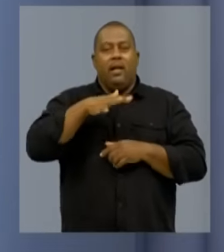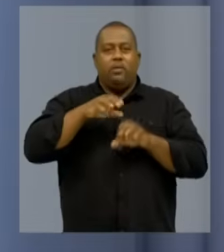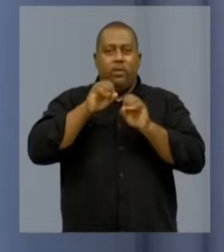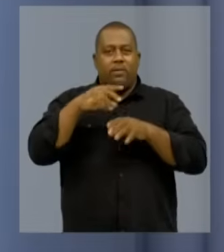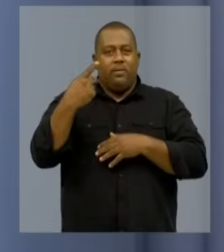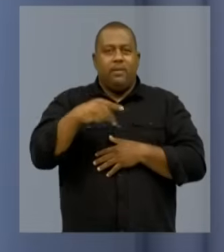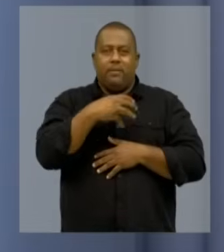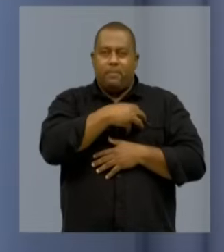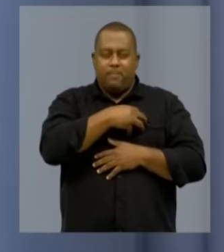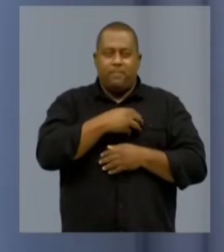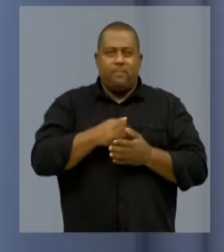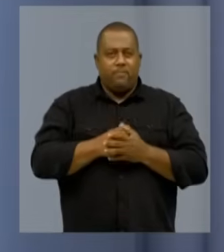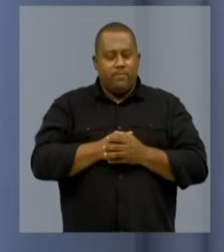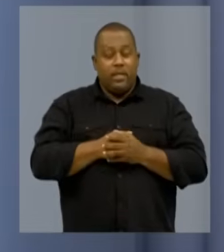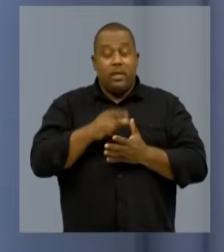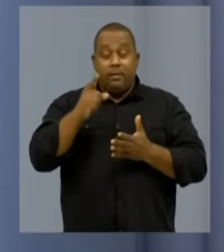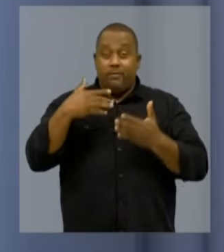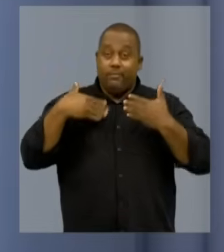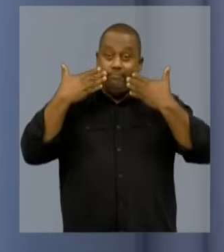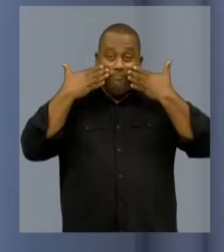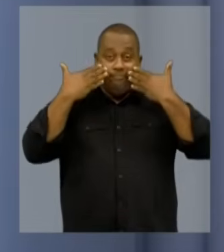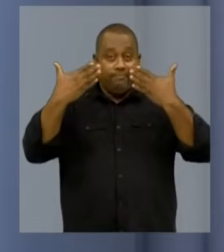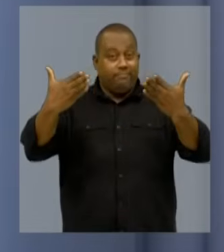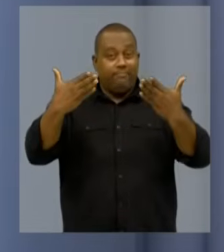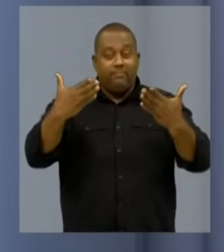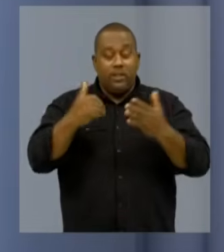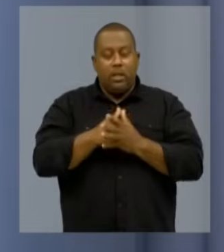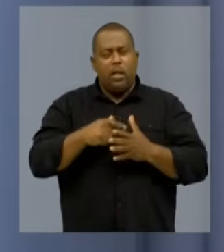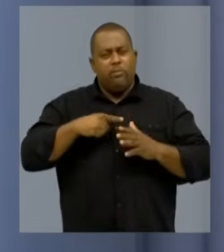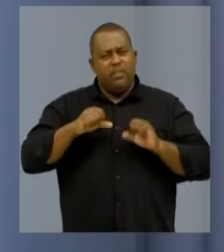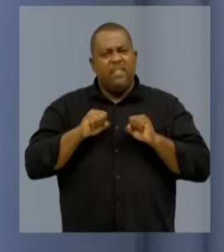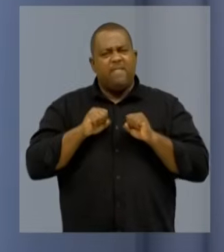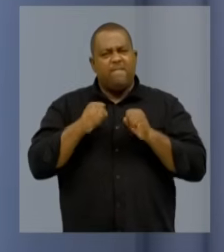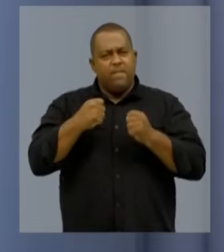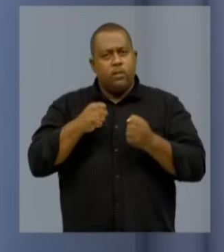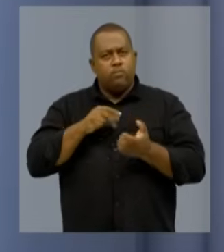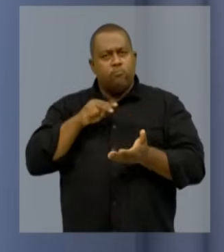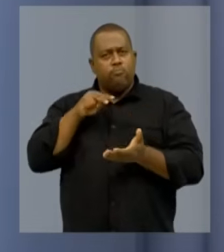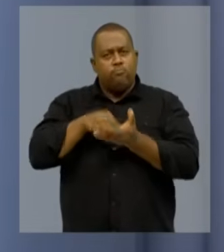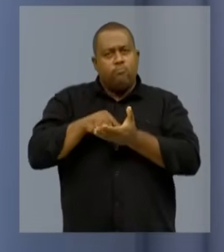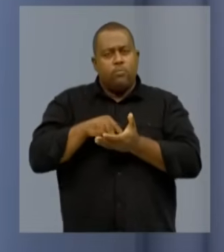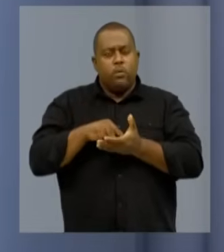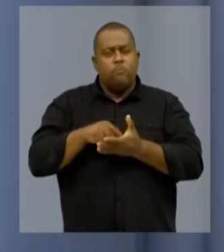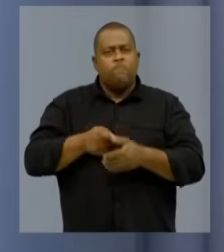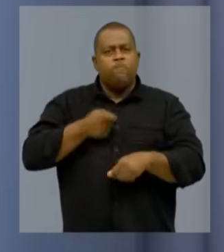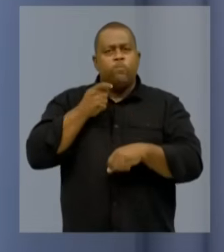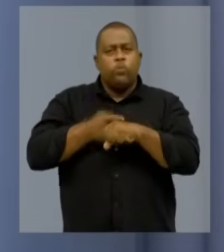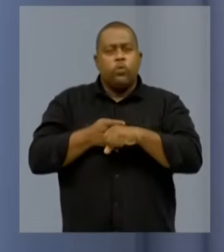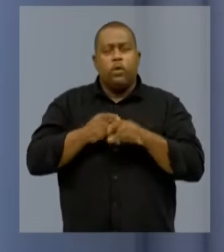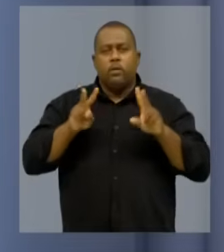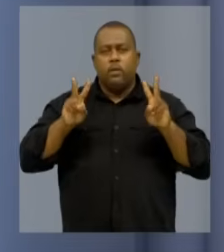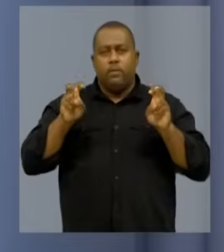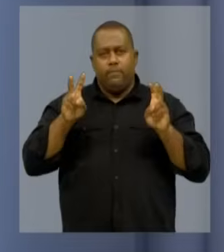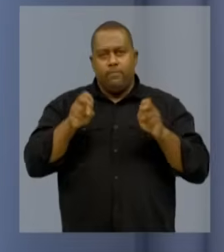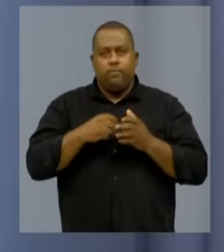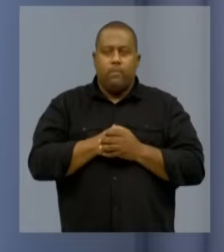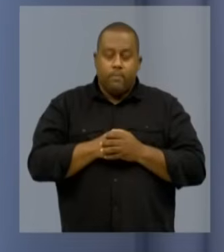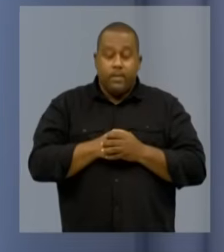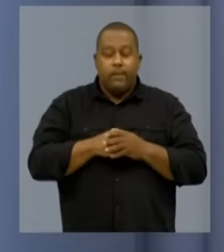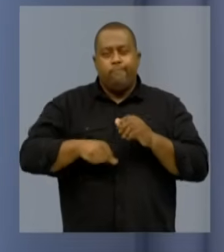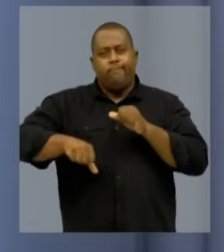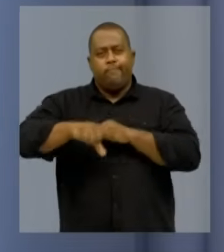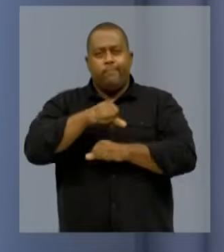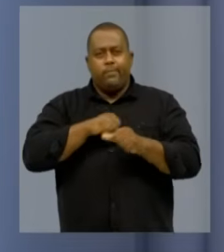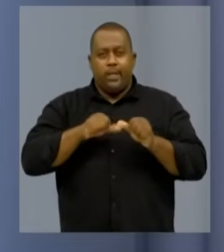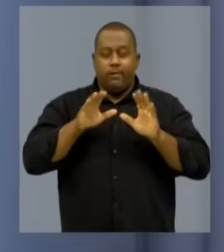Bahia. Isso é público, isso é nítido, e eu tenho defendido e me posicionado de forma muito dura em relação a isso. No